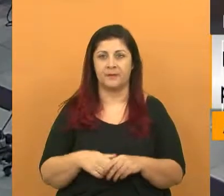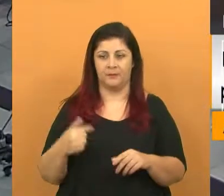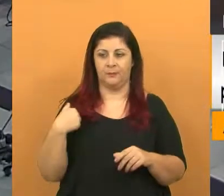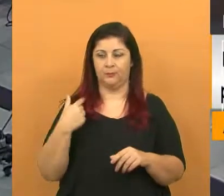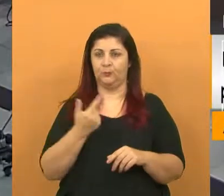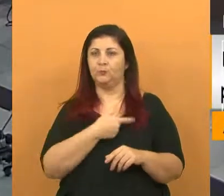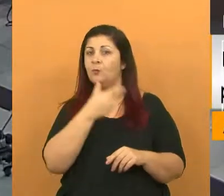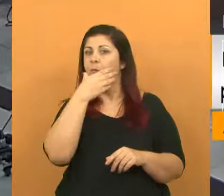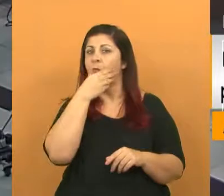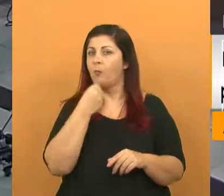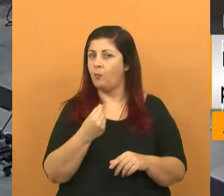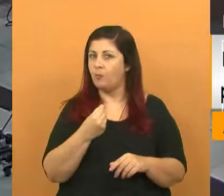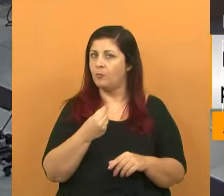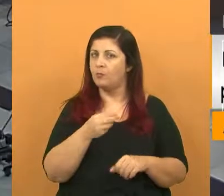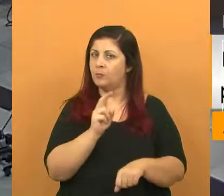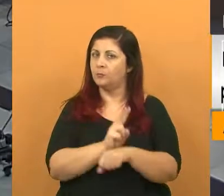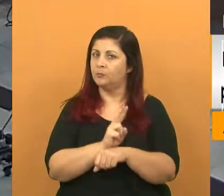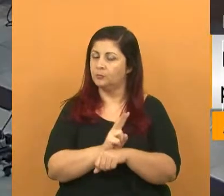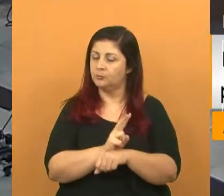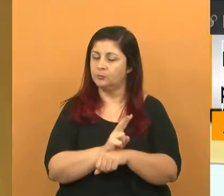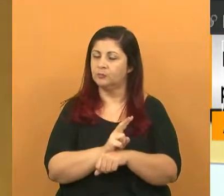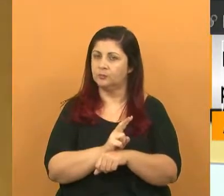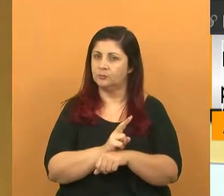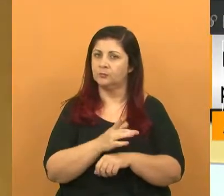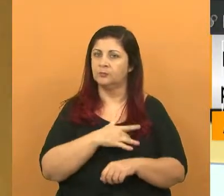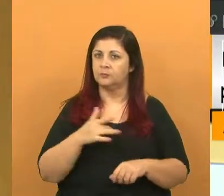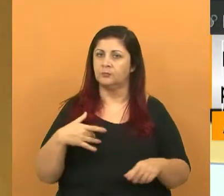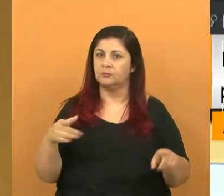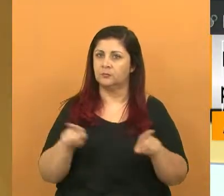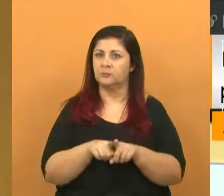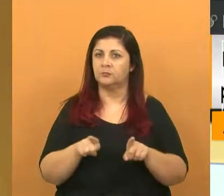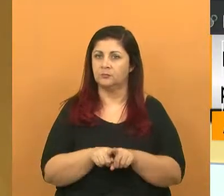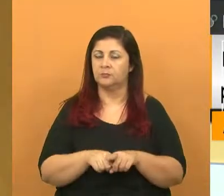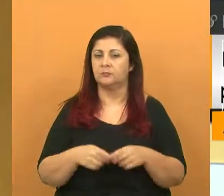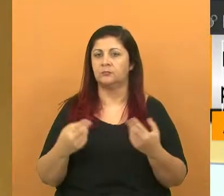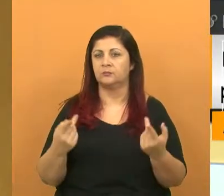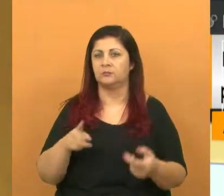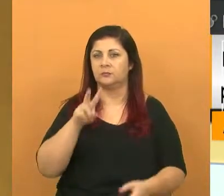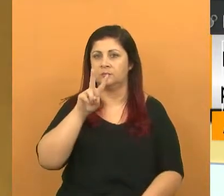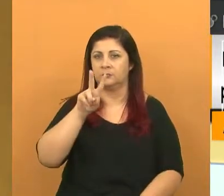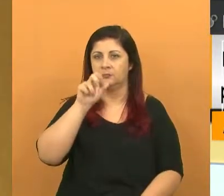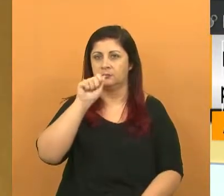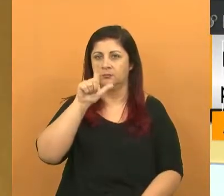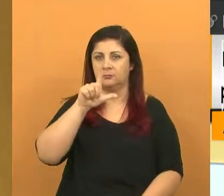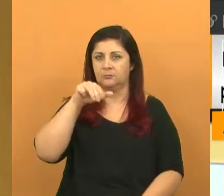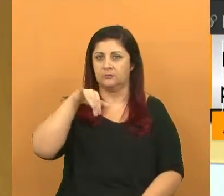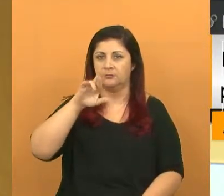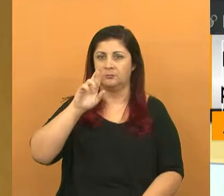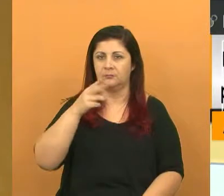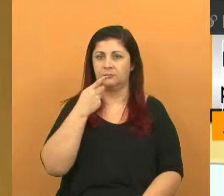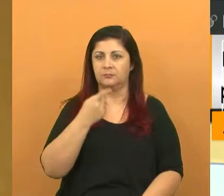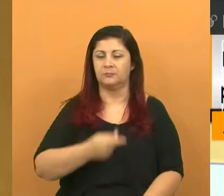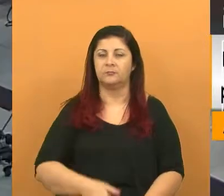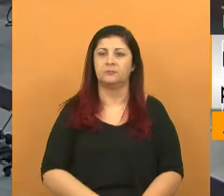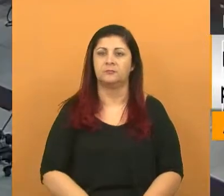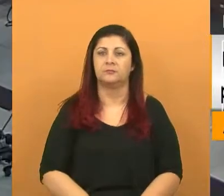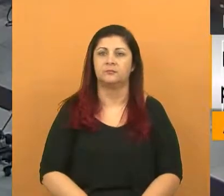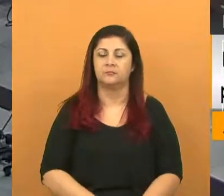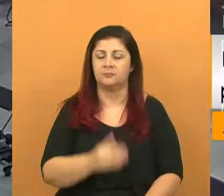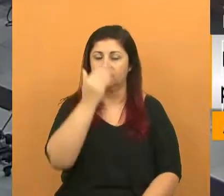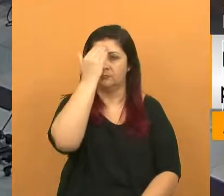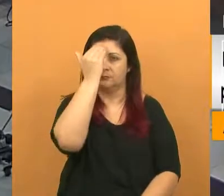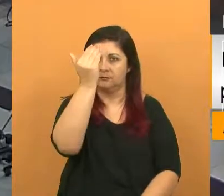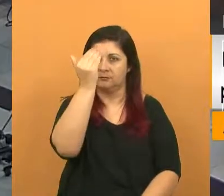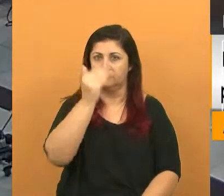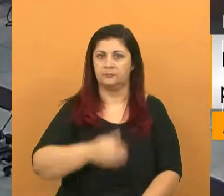homens, cuidemos também da nossa saúde. É exemplo do que o vereador Valmir expôs aqui na tribuna. Muito obrigado.